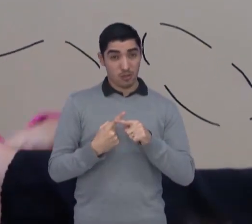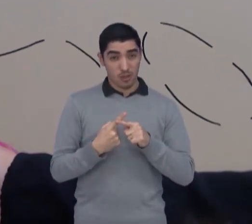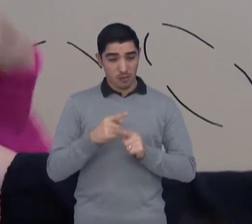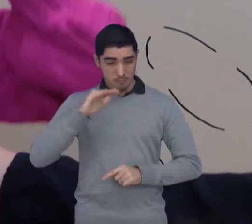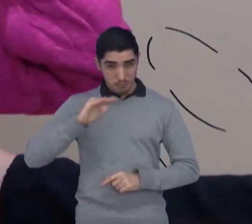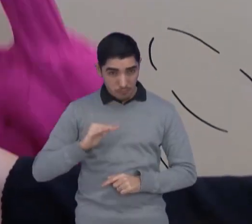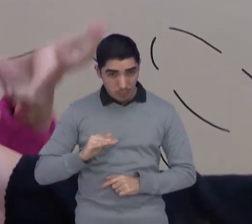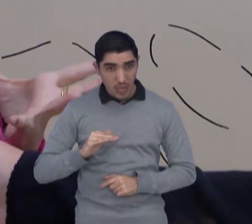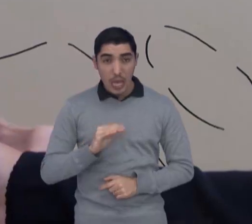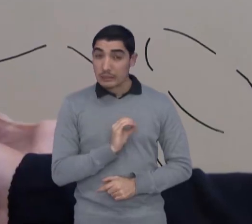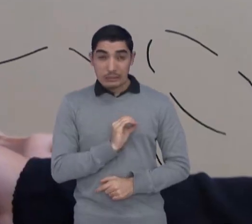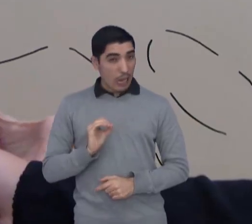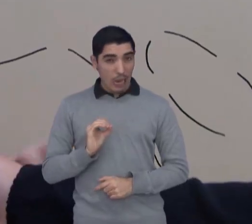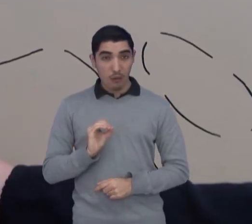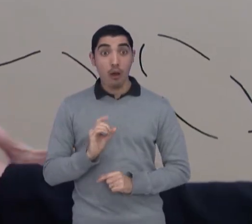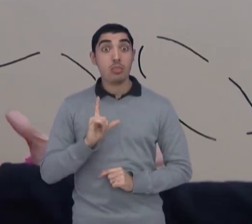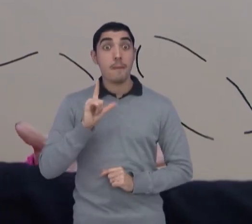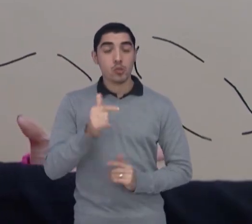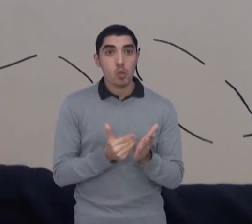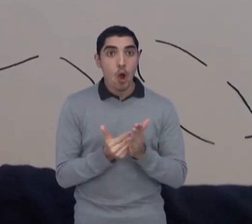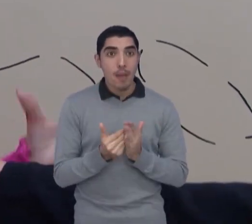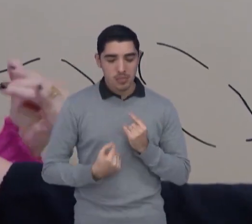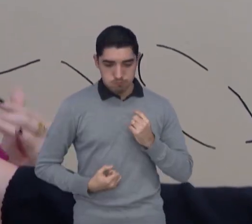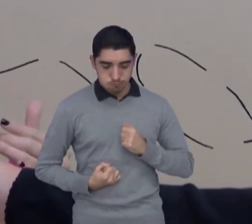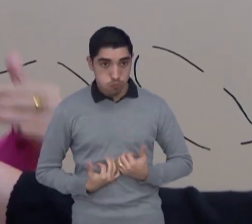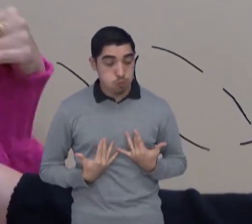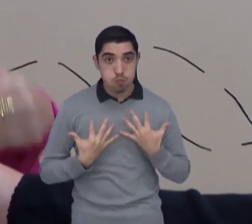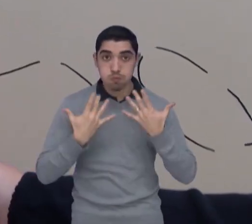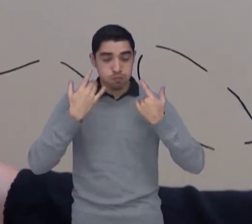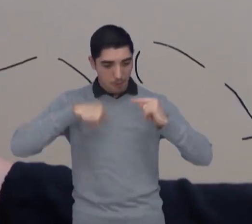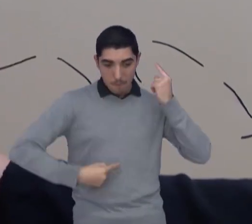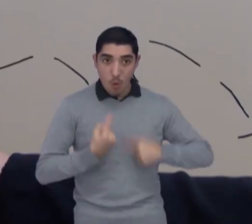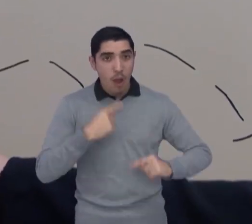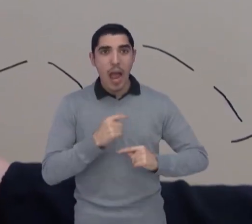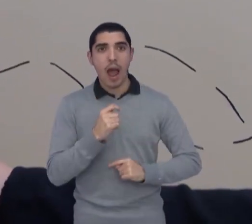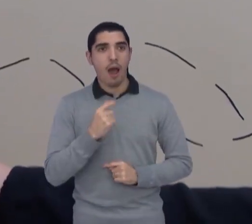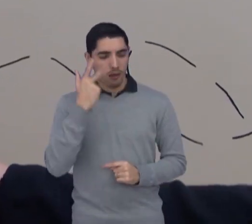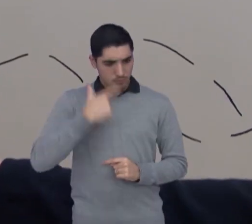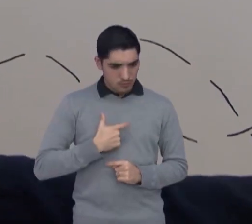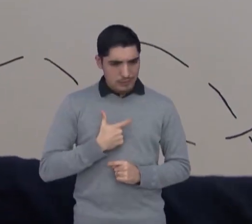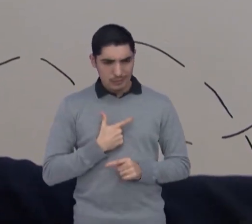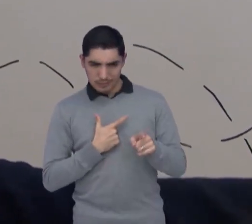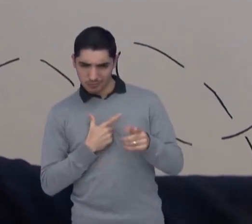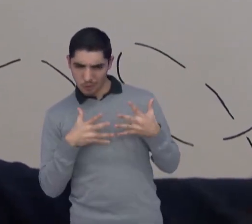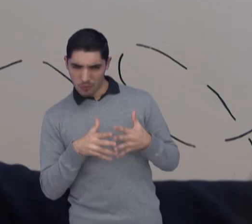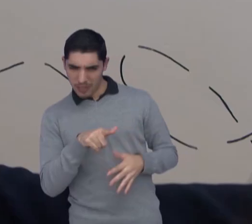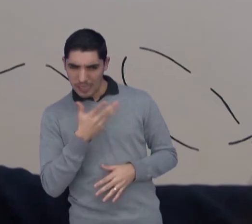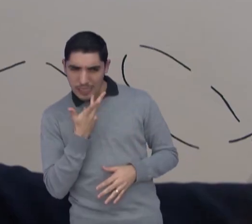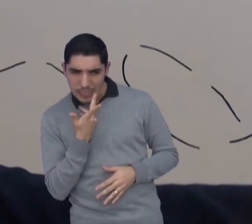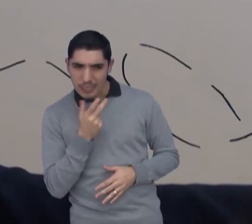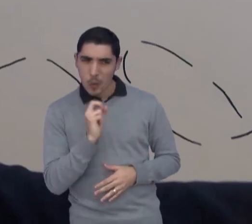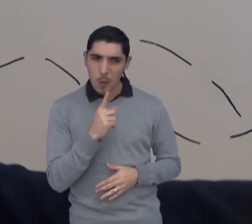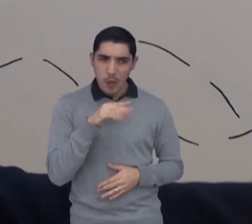e de repente vem aquela confusão de hormônios naquele corpinho que não sabe ainda se é criança, o que está acontecendo com ele. Então, é uma fase de